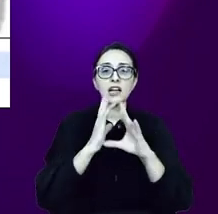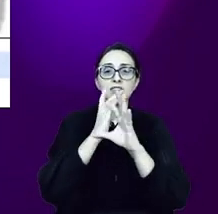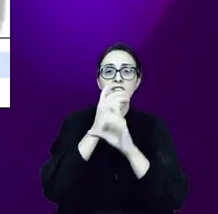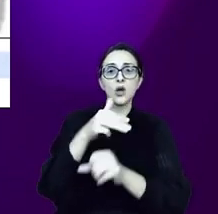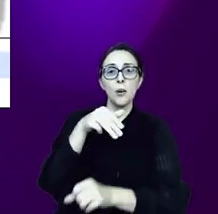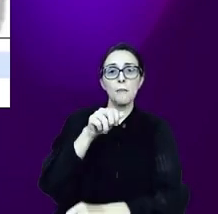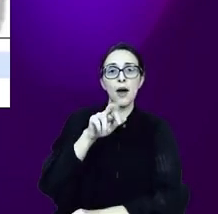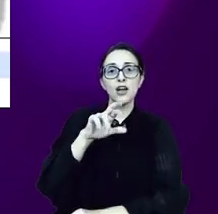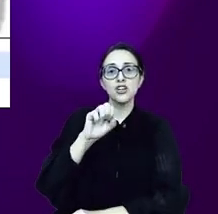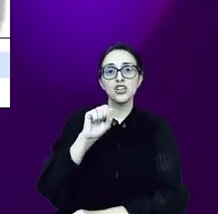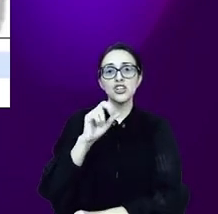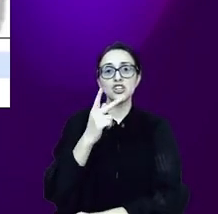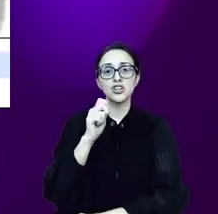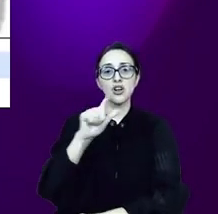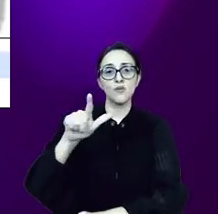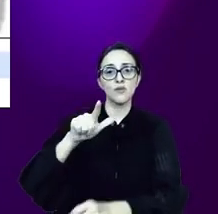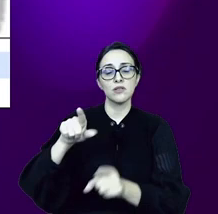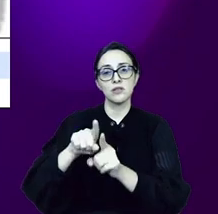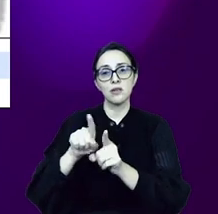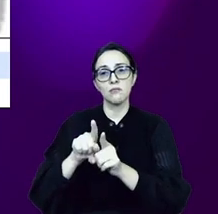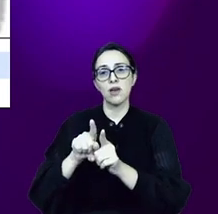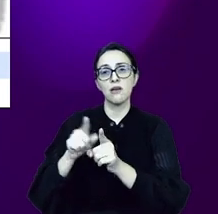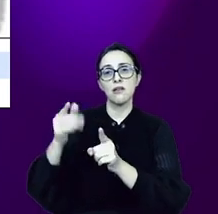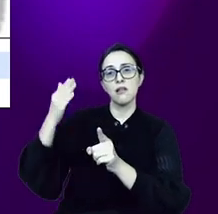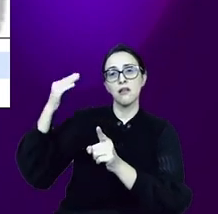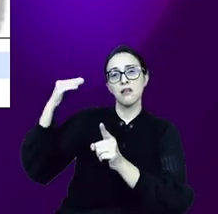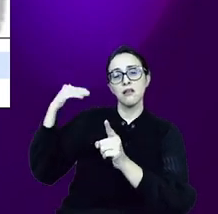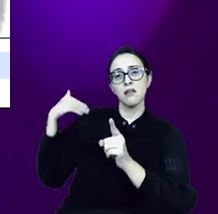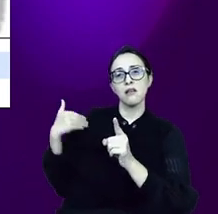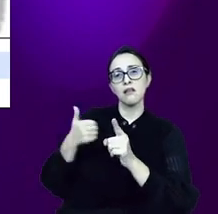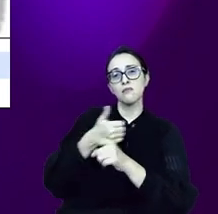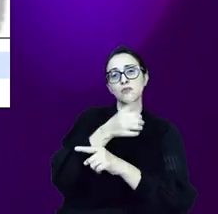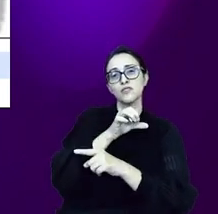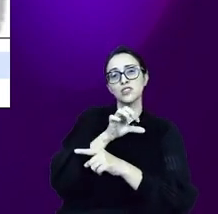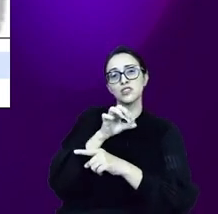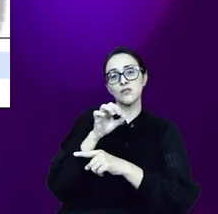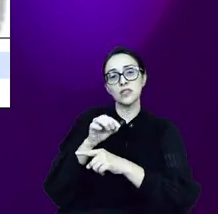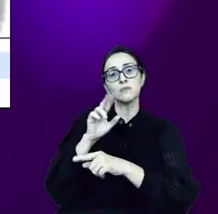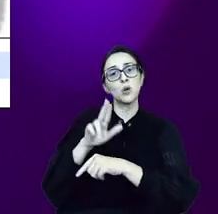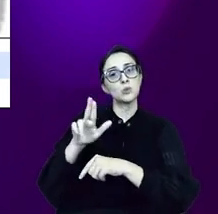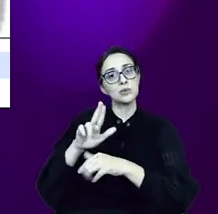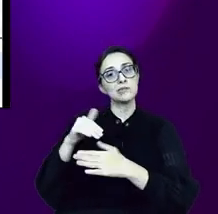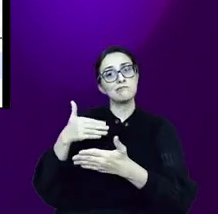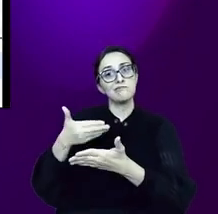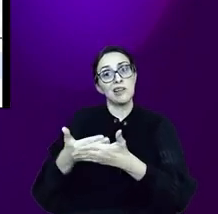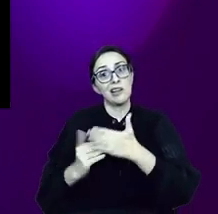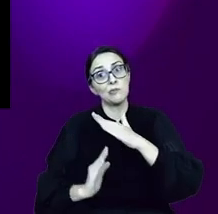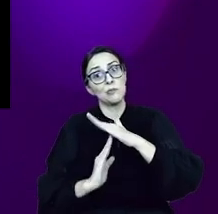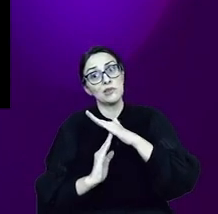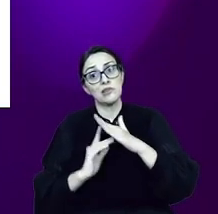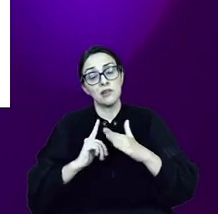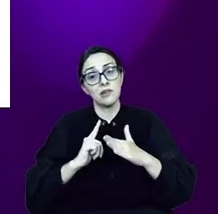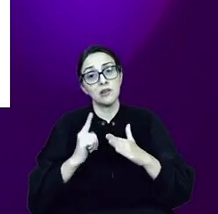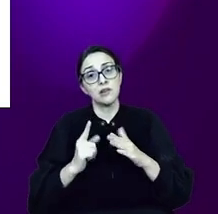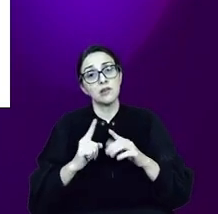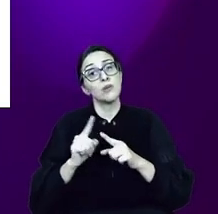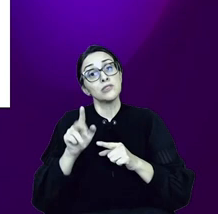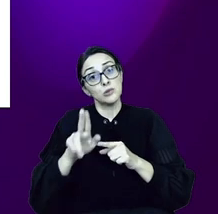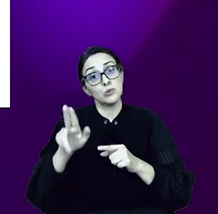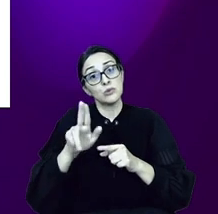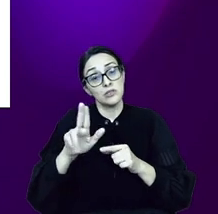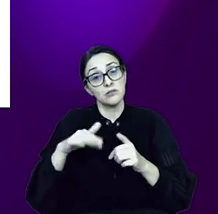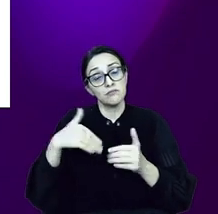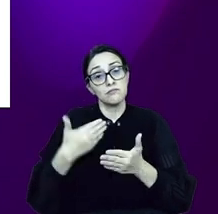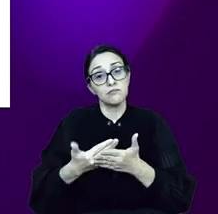classificação clássica descrita nos anos 90, mas até hoje muito utilizada, tem as suas limitações, apesar de ser ainda útil, em